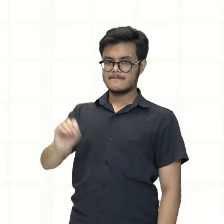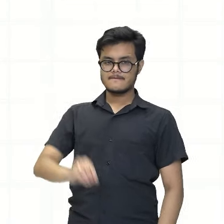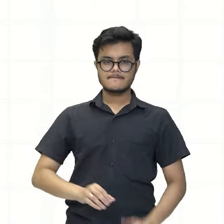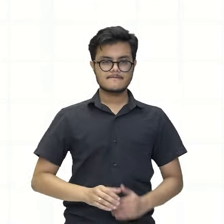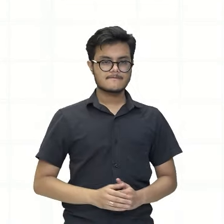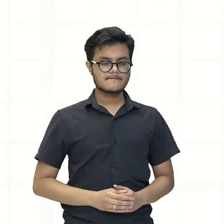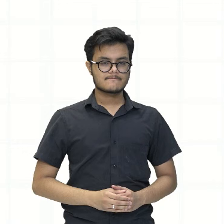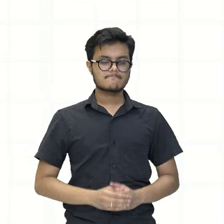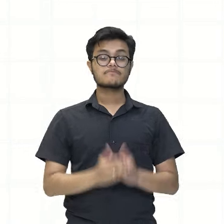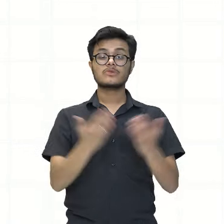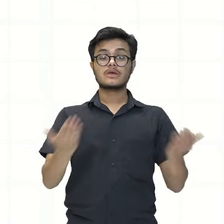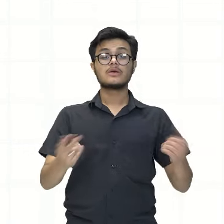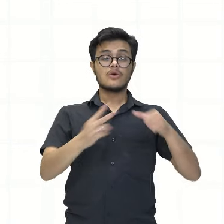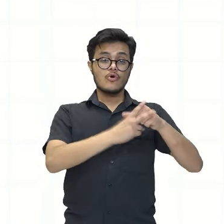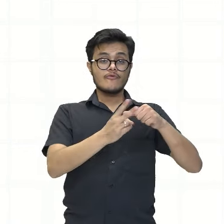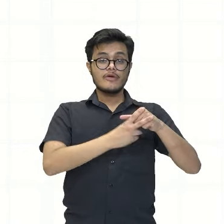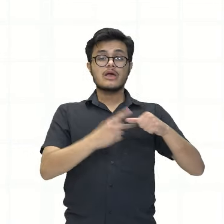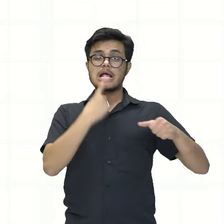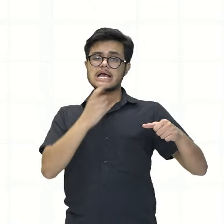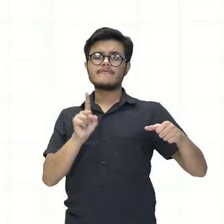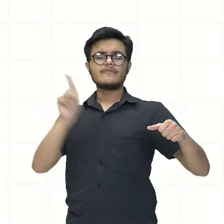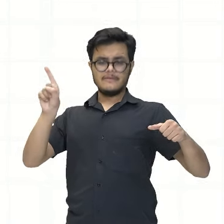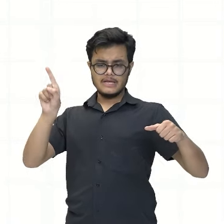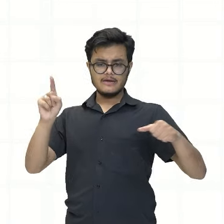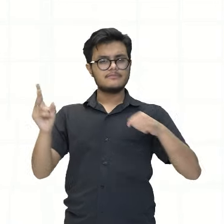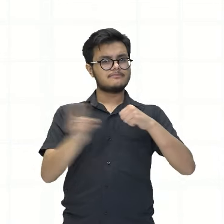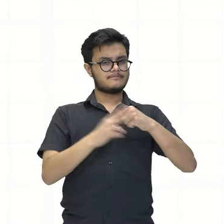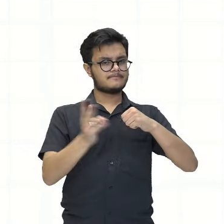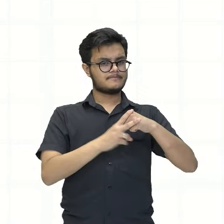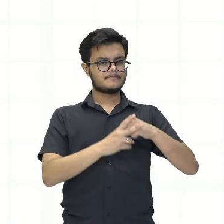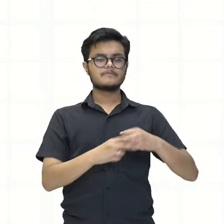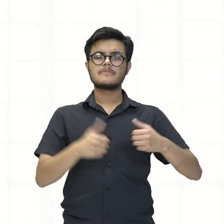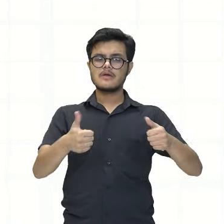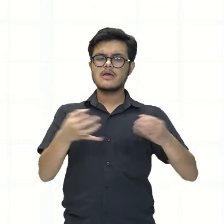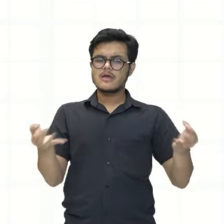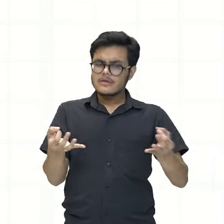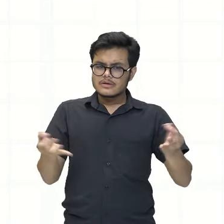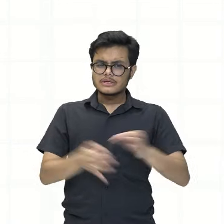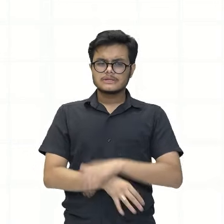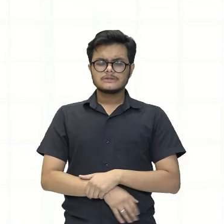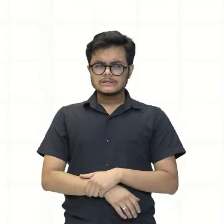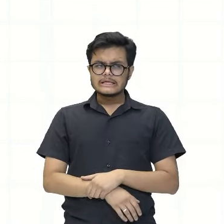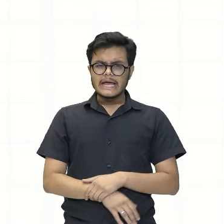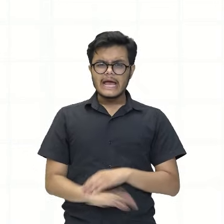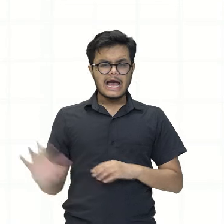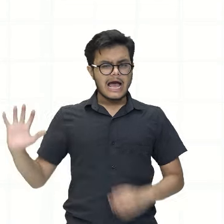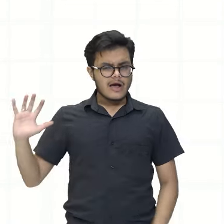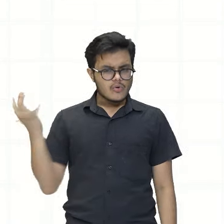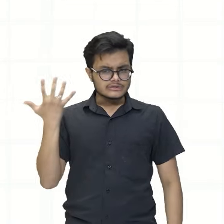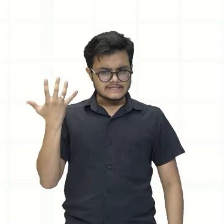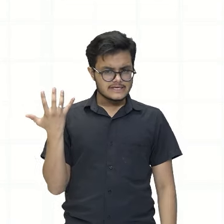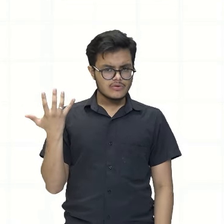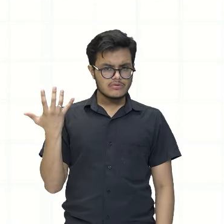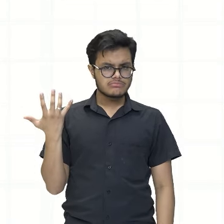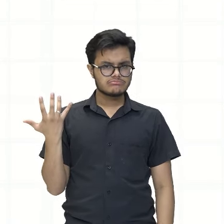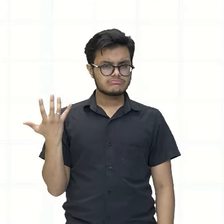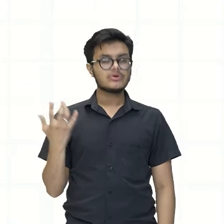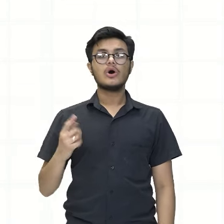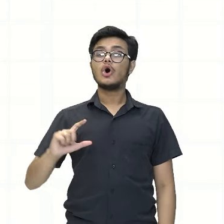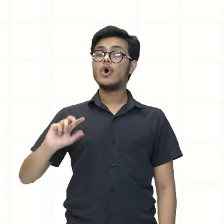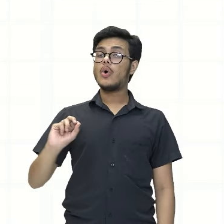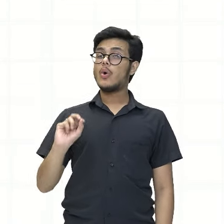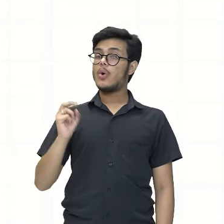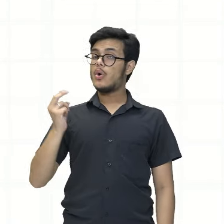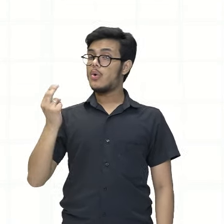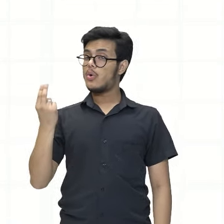aí olhando pro verbo que já está destacado ofereceu esse verbo expressa a ação ou é um verbo que vai